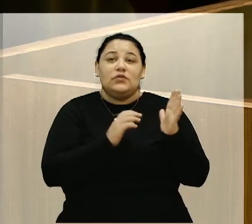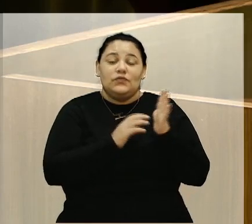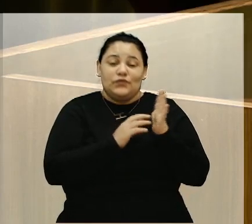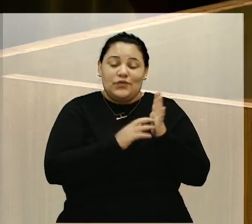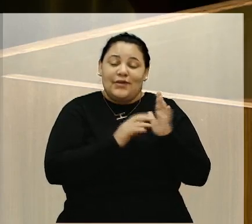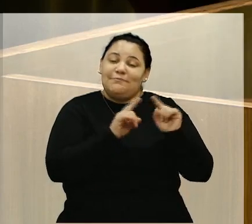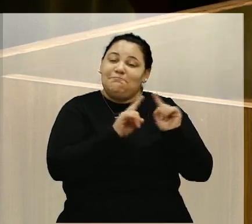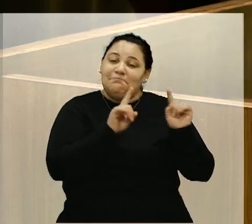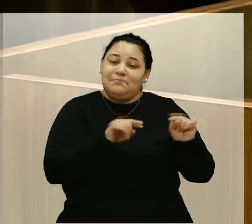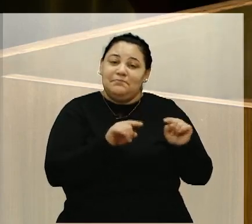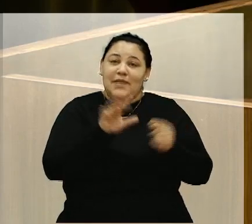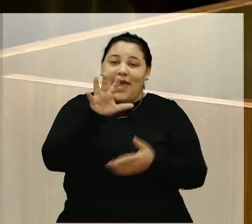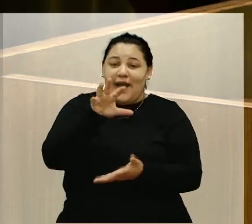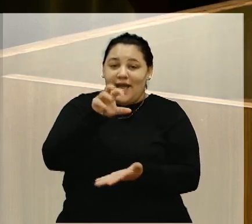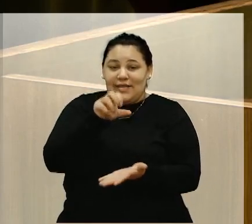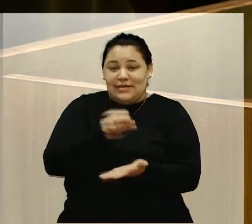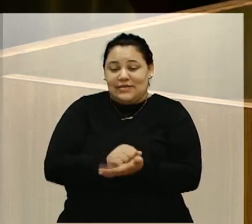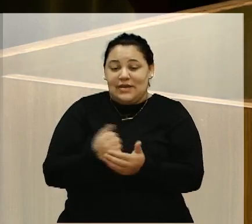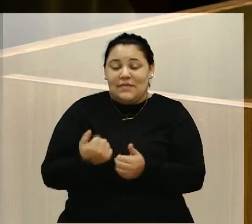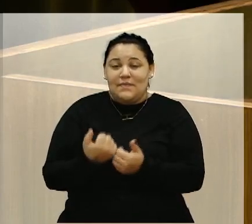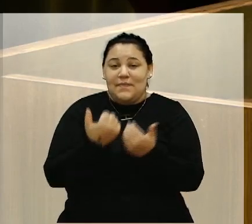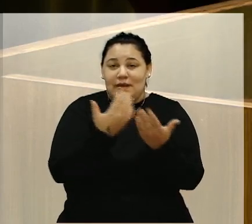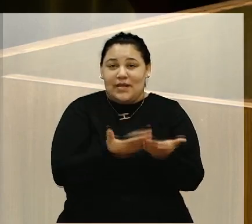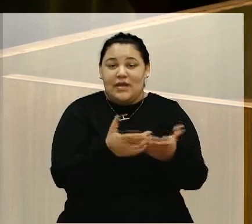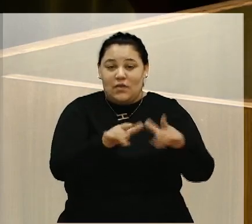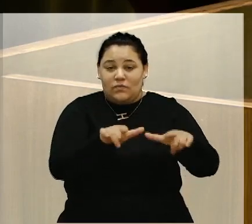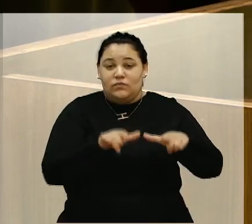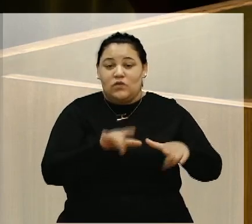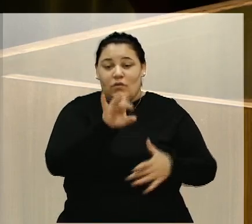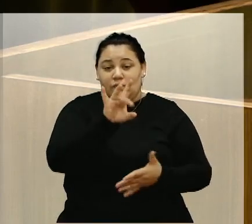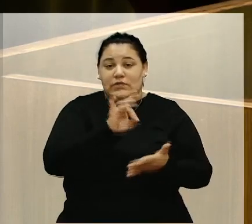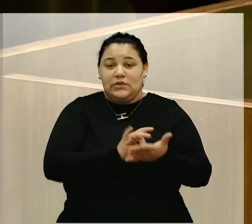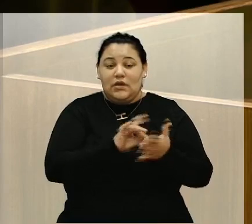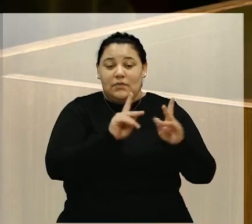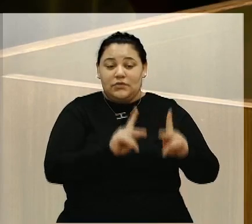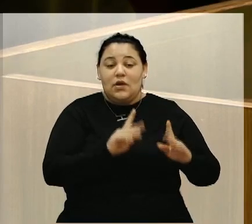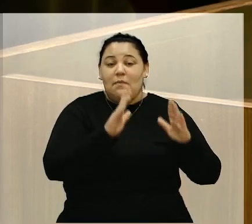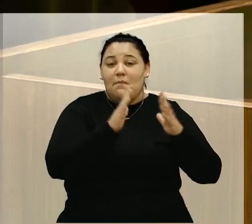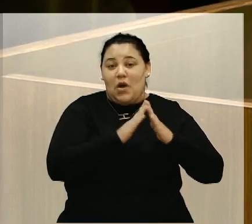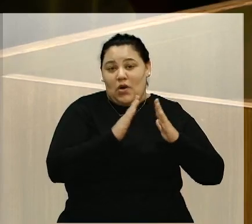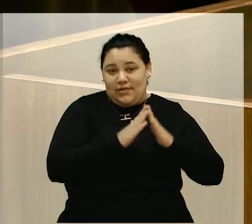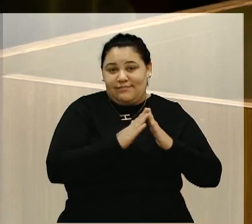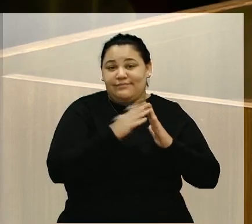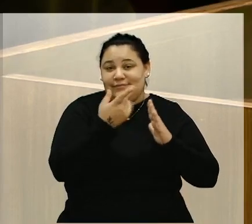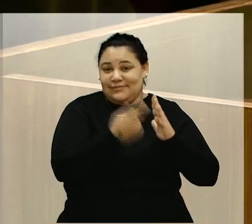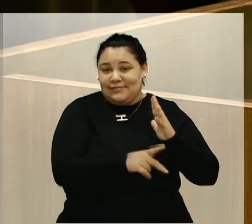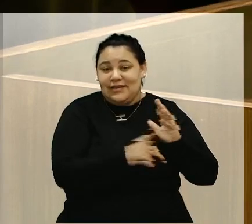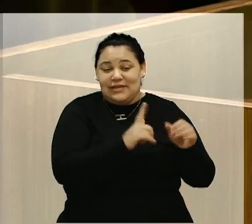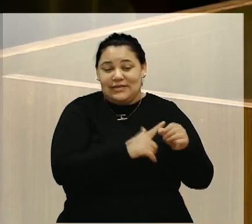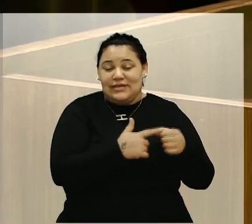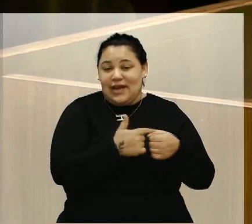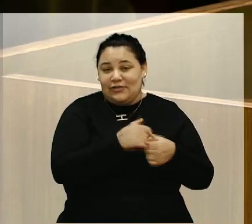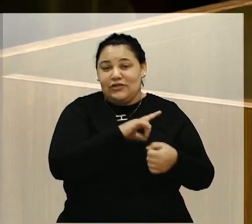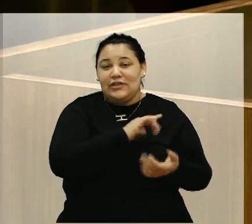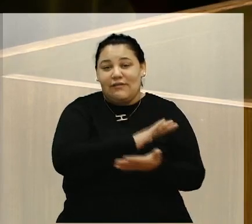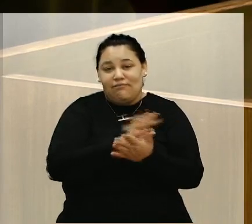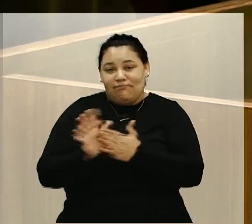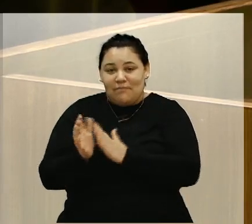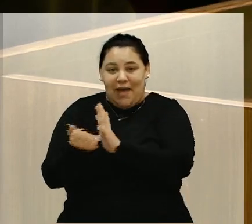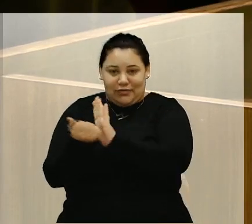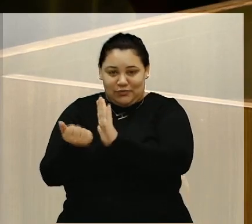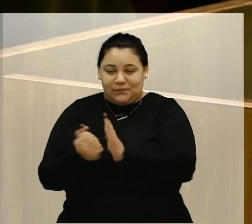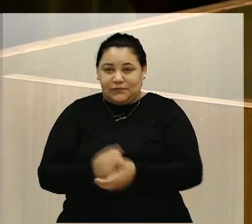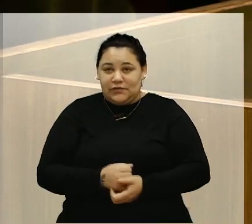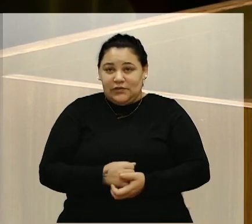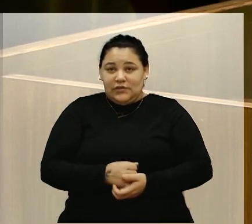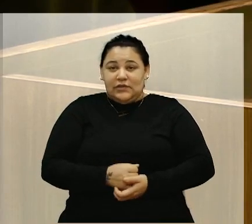para cadastrar e para dar uma declaração de que aquela pessoa mora na cidade. A gente sabe que